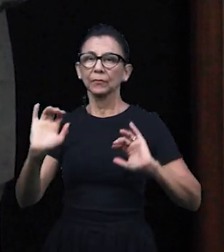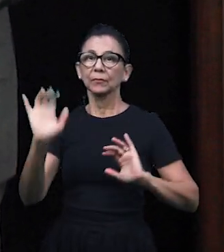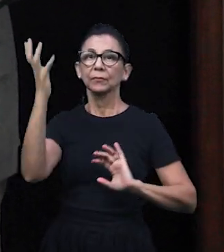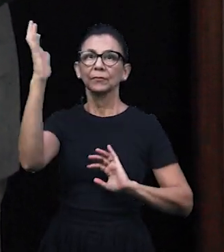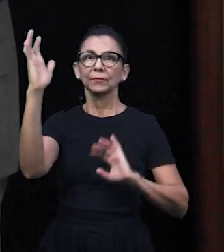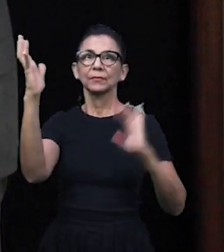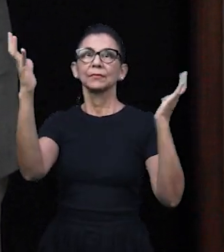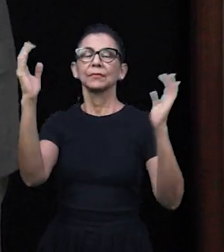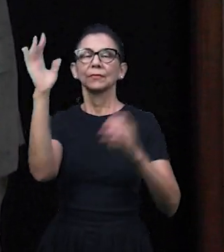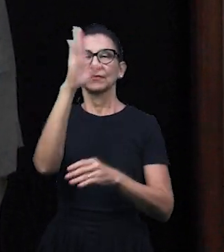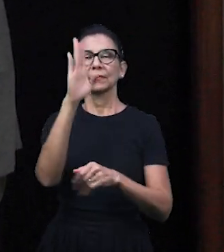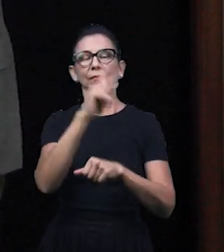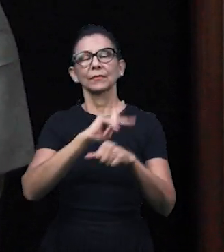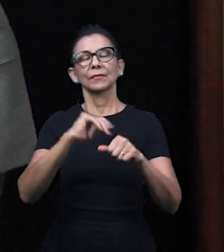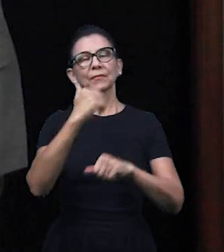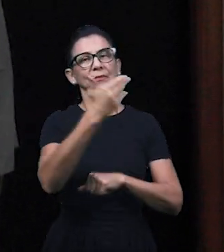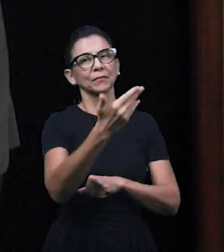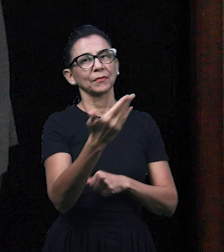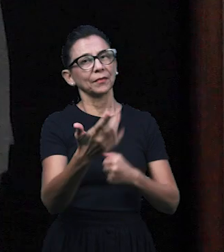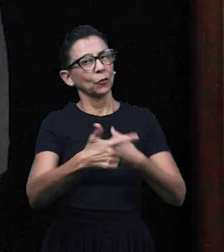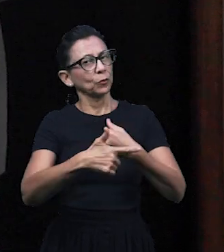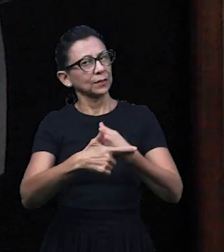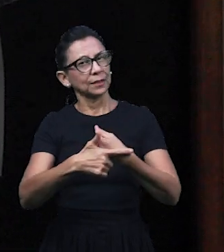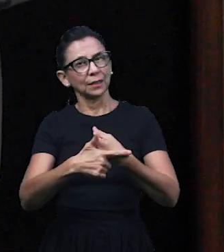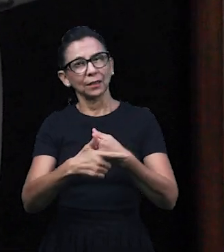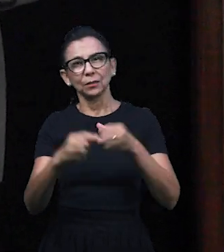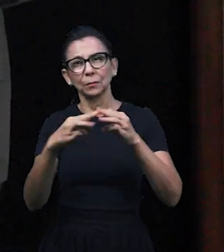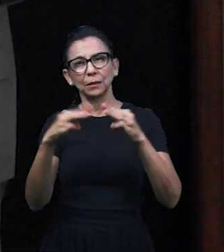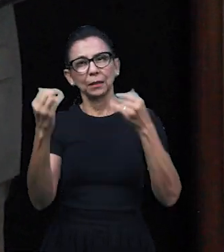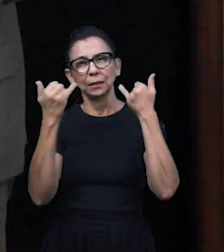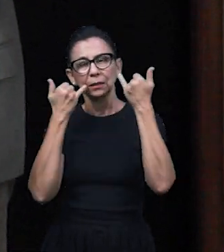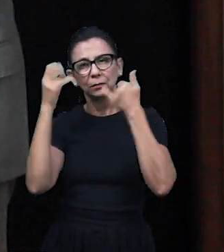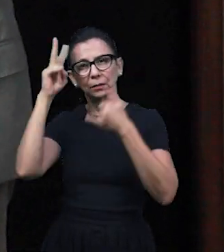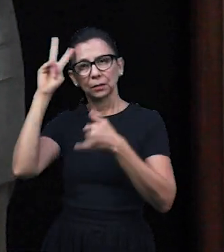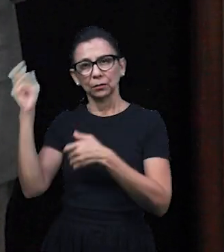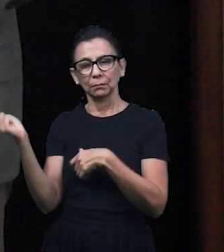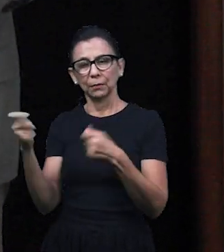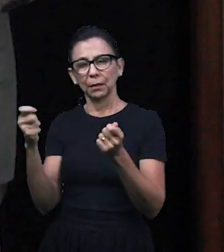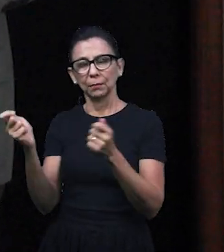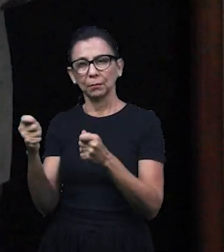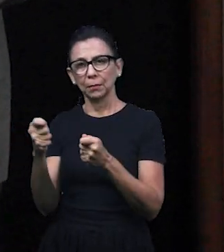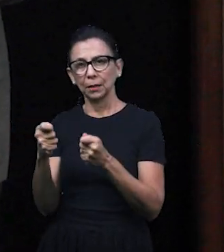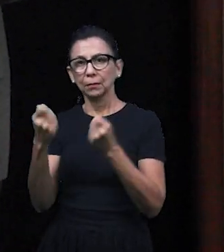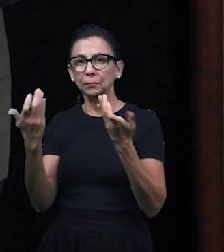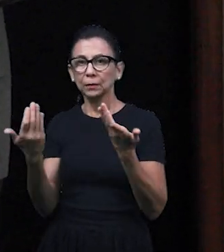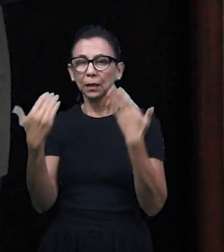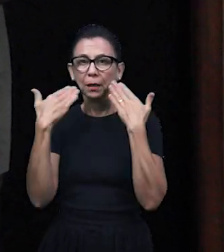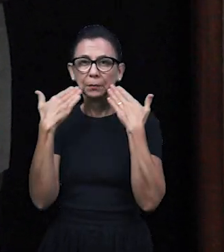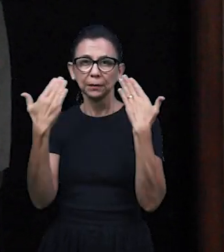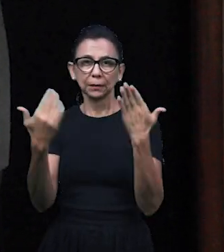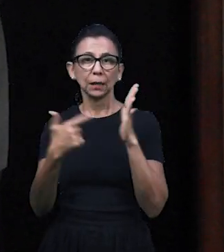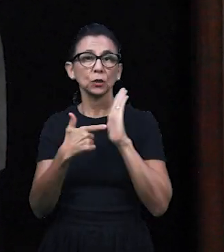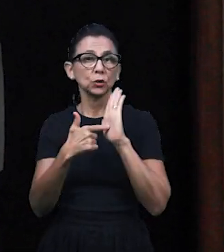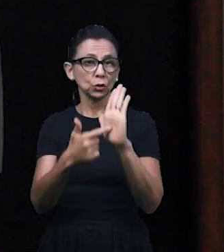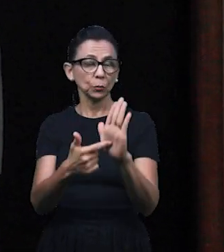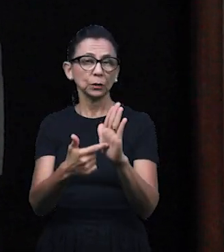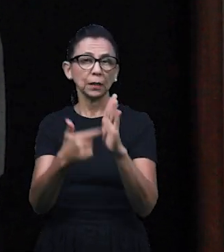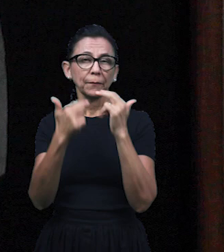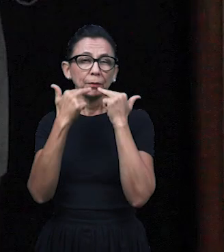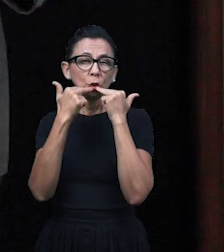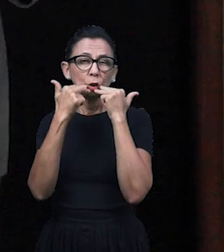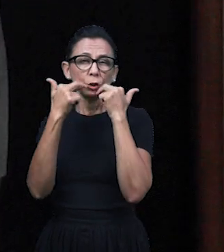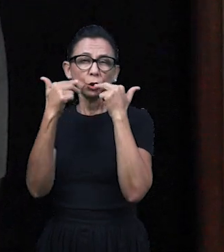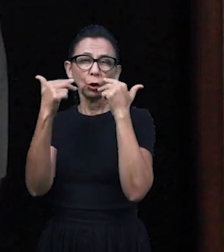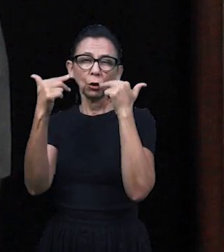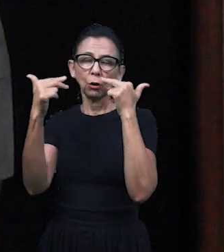no exterior. Esse é o nosso papel, Manaim News, sempre toda segunda-feira aqui, para você saber tudo aquilo que é novidade